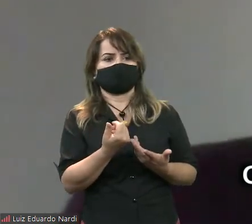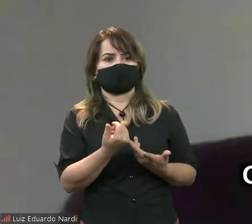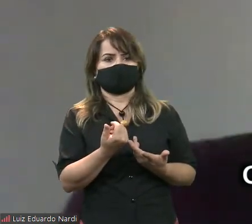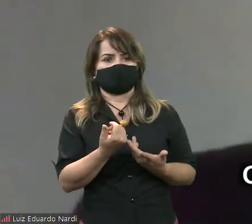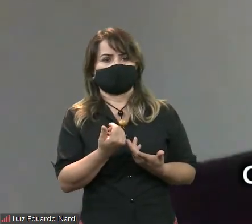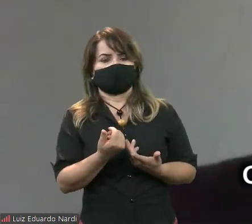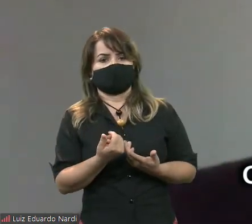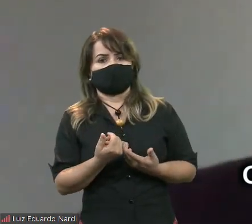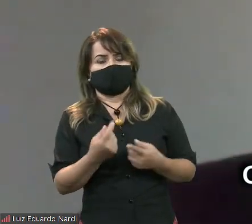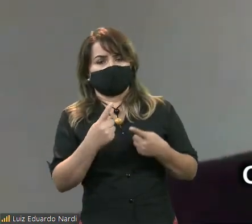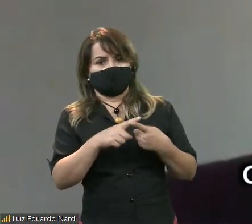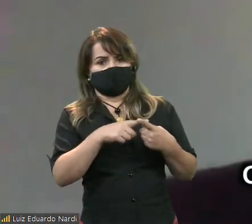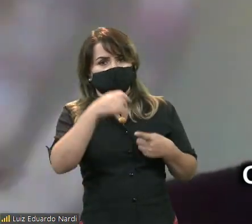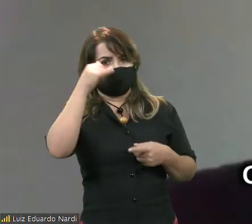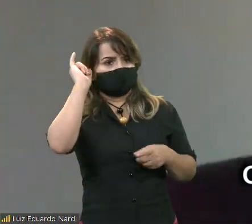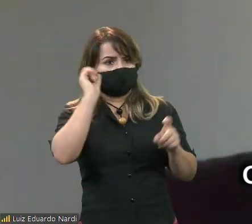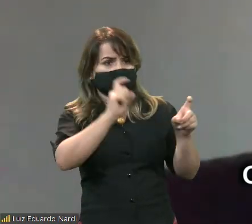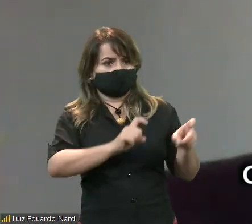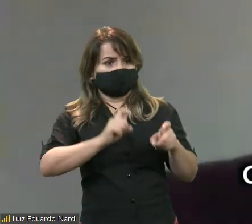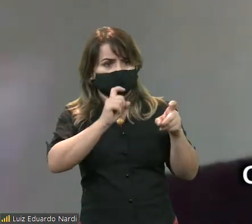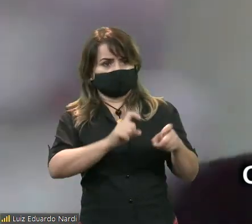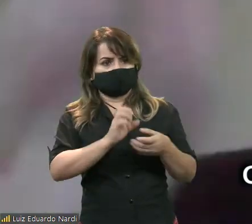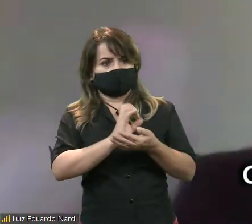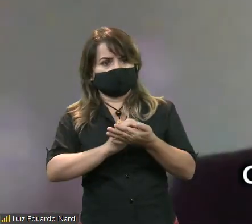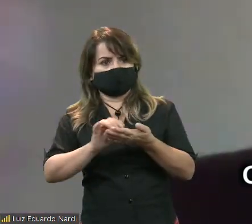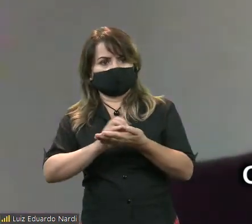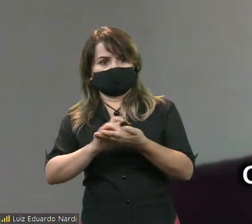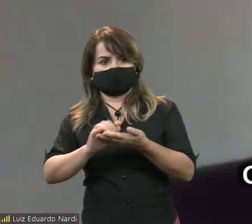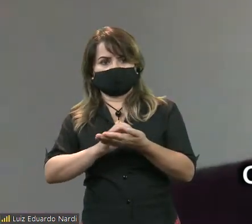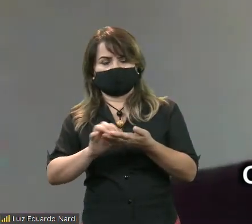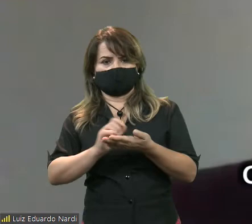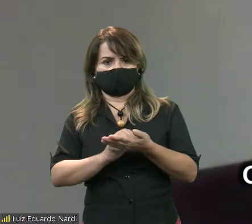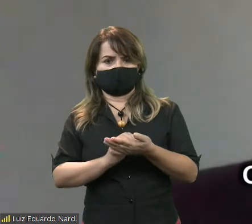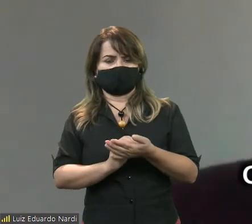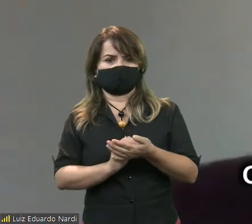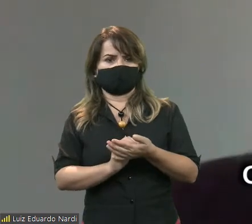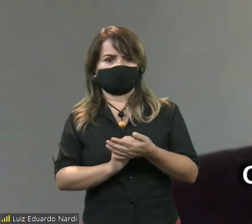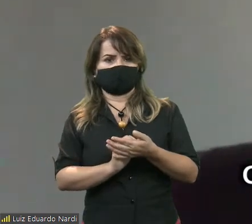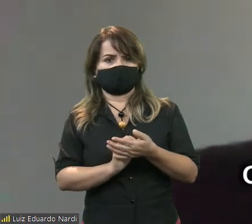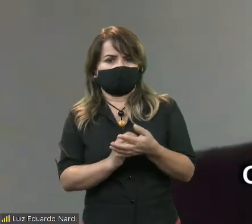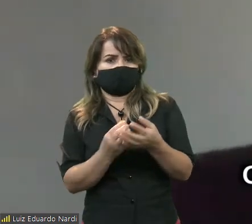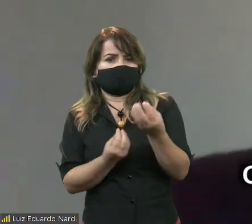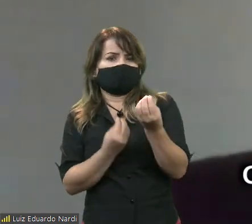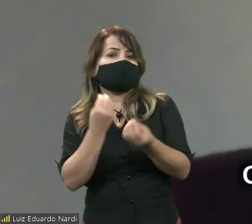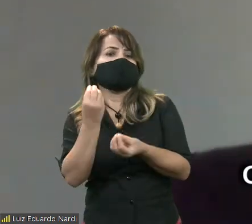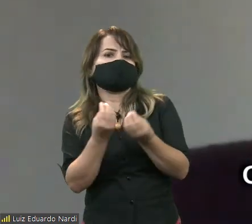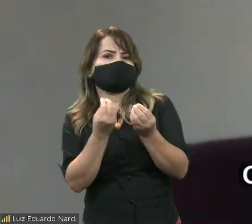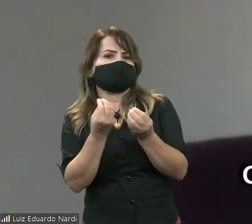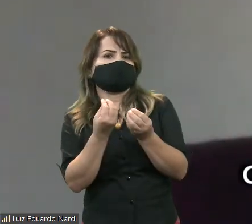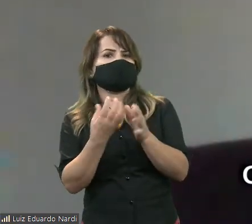tivesse outras proposições. Criar, como disse o vereador Cícero aqui entre nós, criar